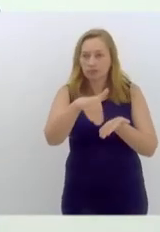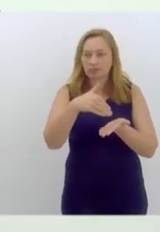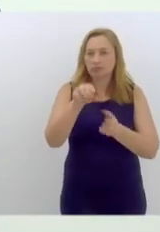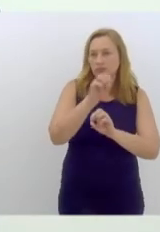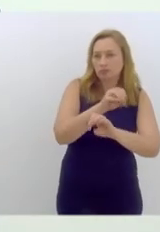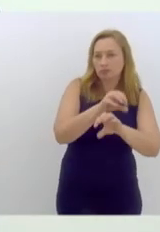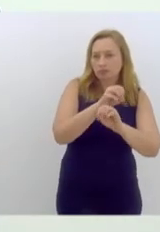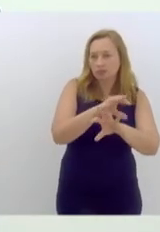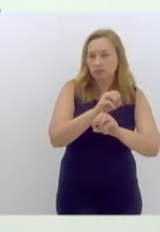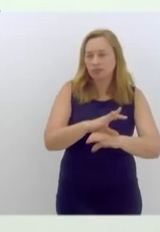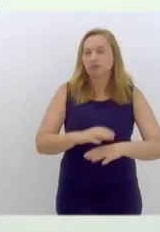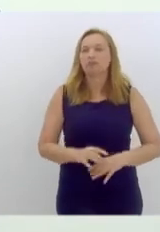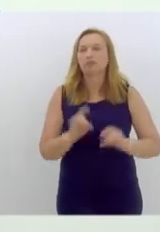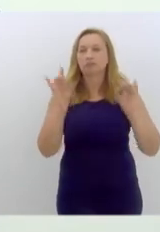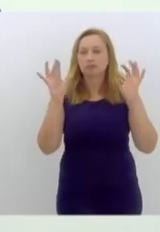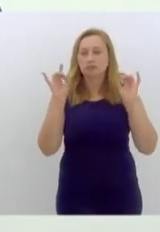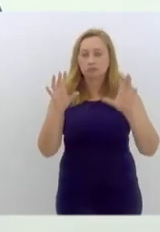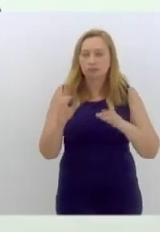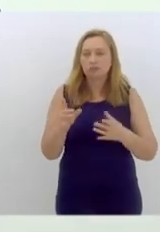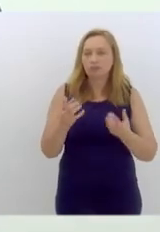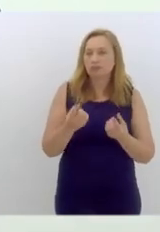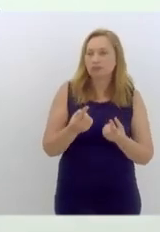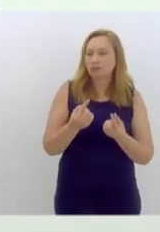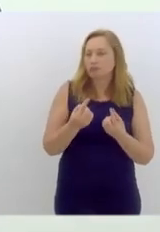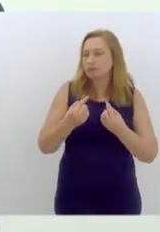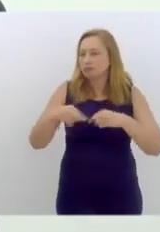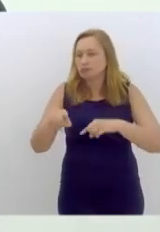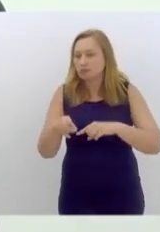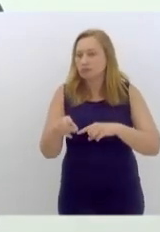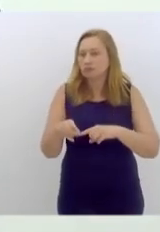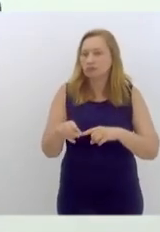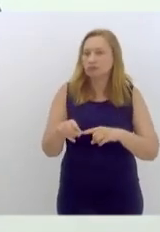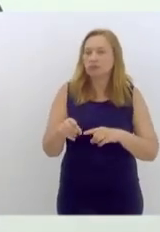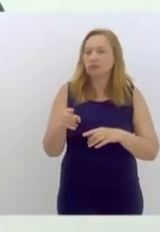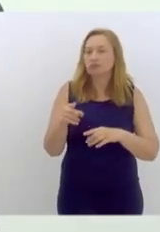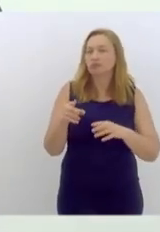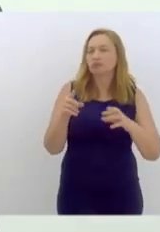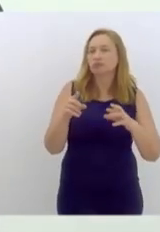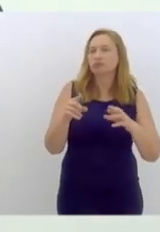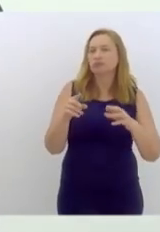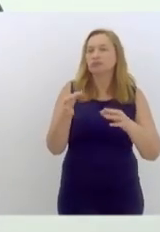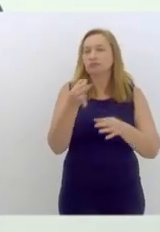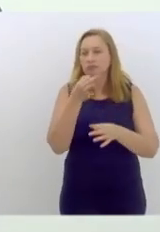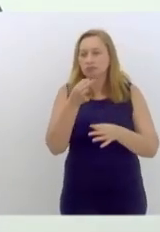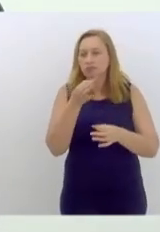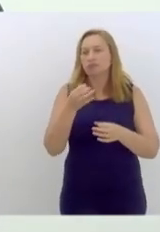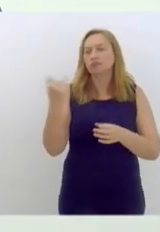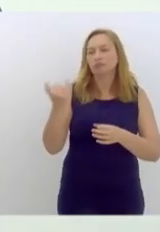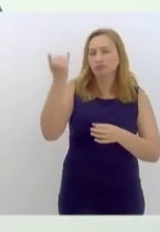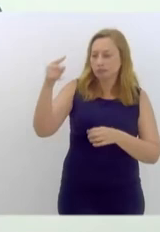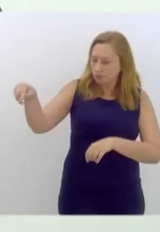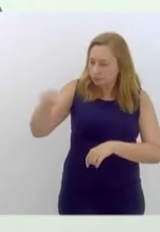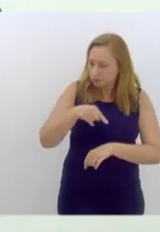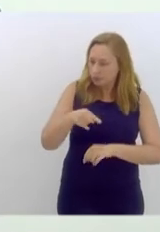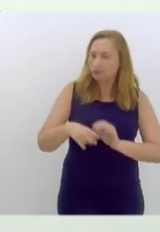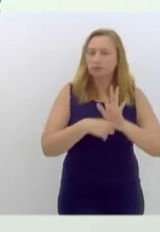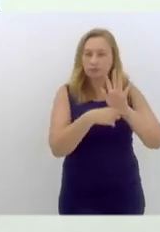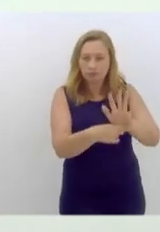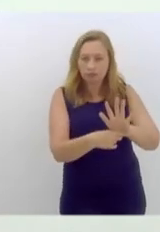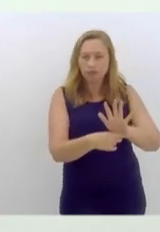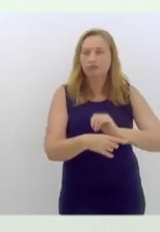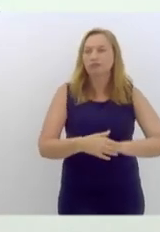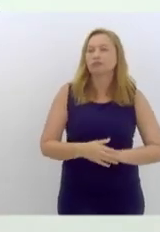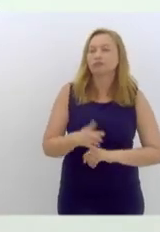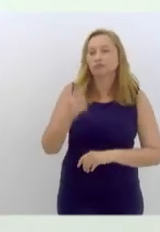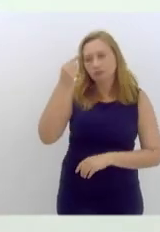Educação. Mas, especialmente, aqueles que discordarem dos rumos que estão tomando aqui, é importante que se façam presente para trazerem as suas contribuições, porque